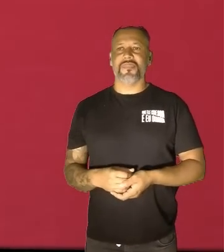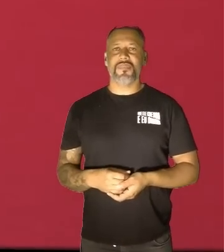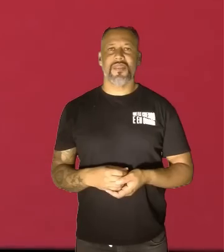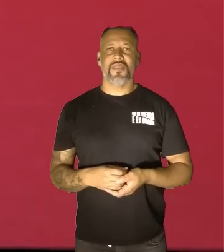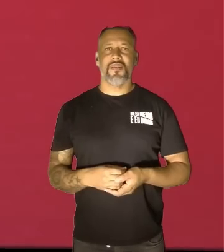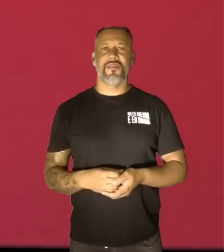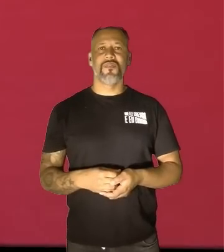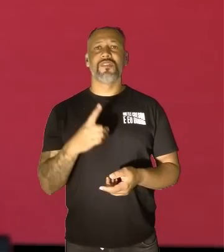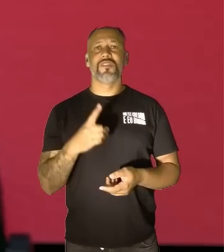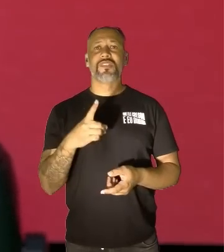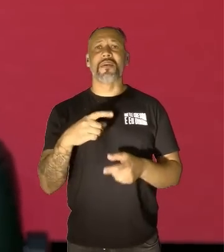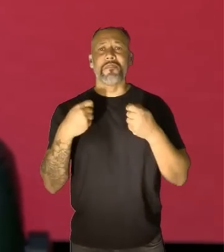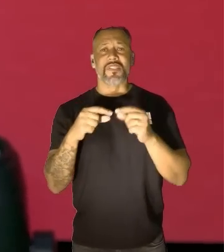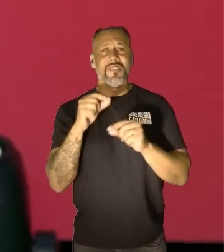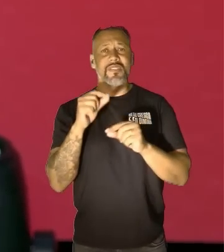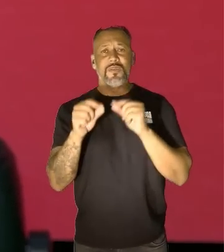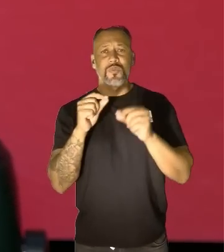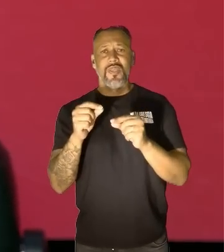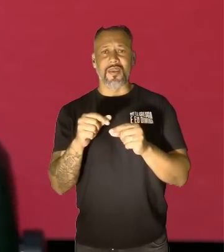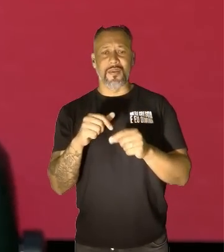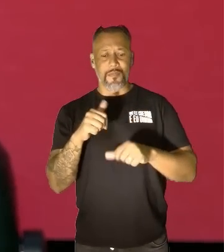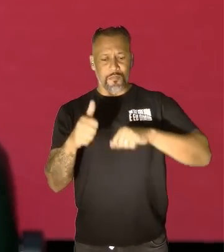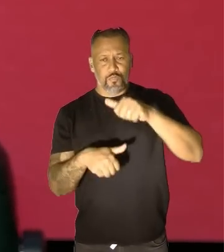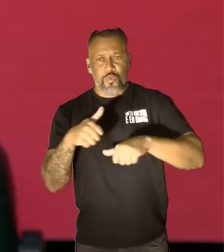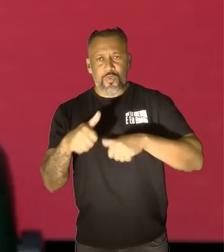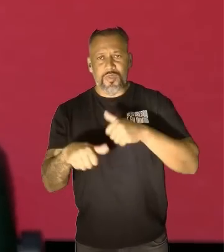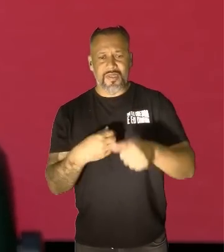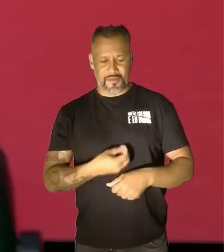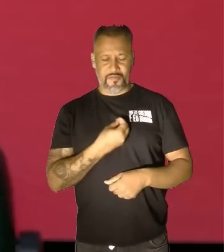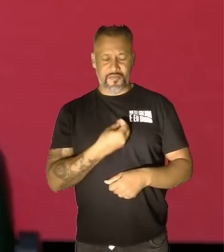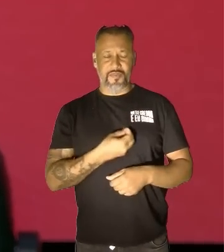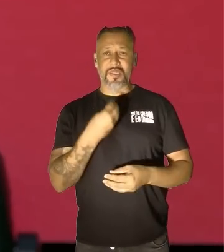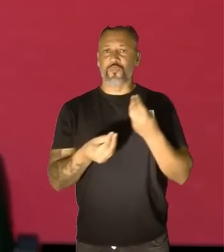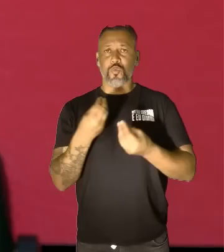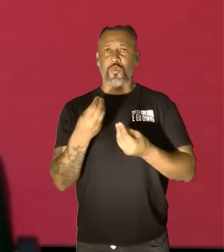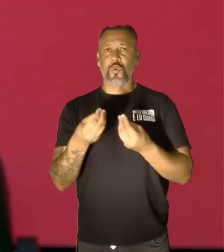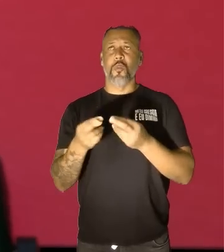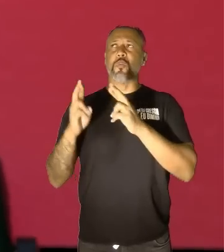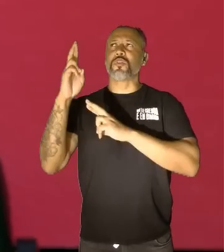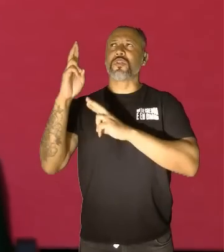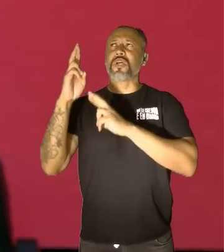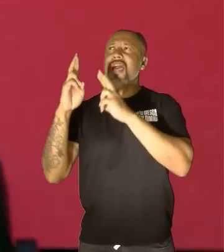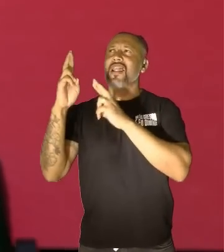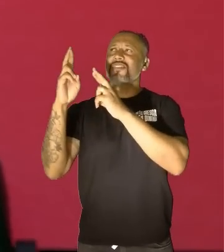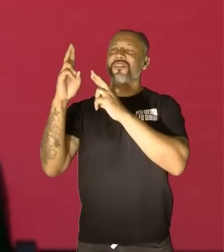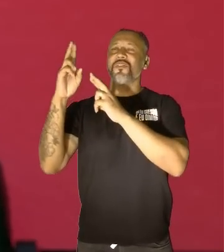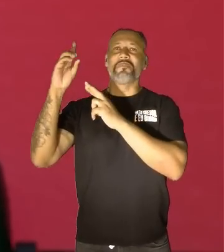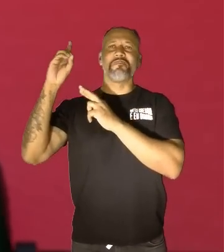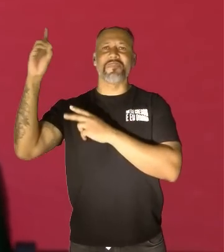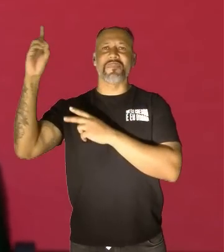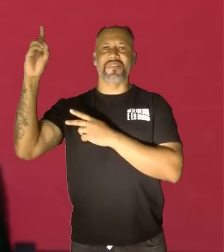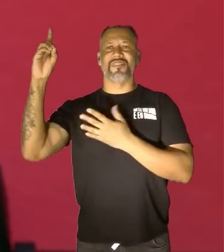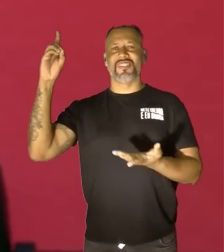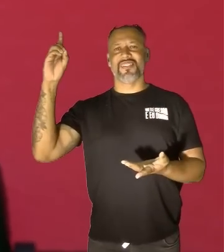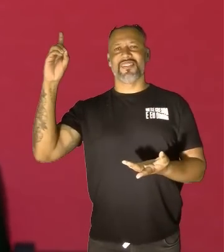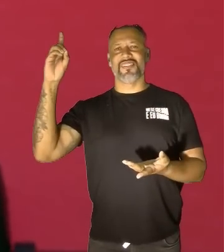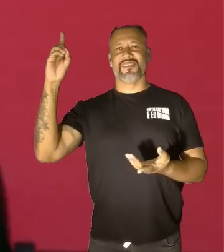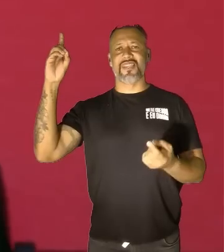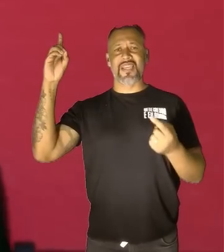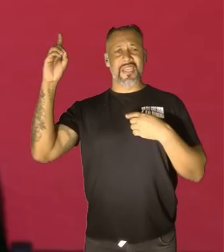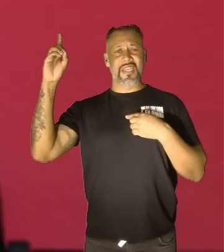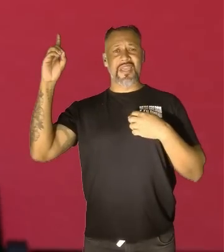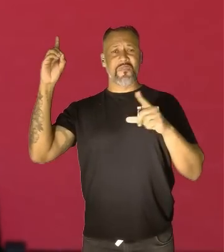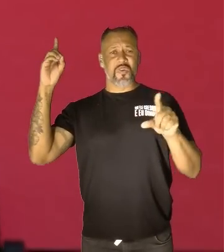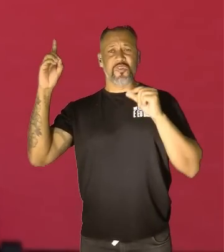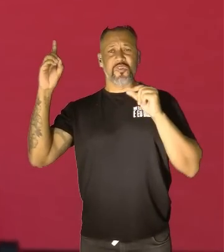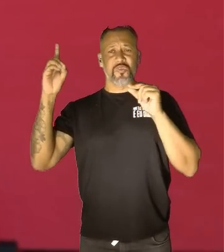acessório. O que vale a pena, o que muda a vida é relacionamento com Deus. Eu prefiro não ter cara de profeta e